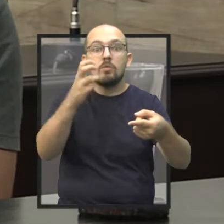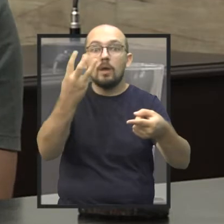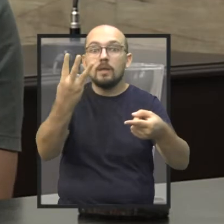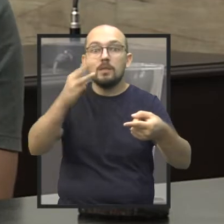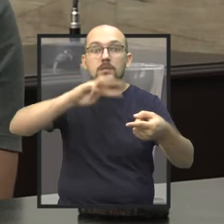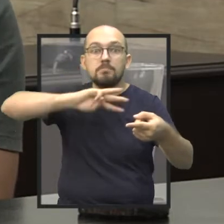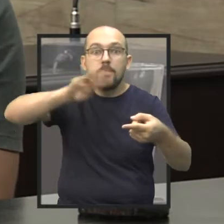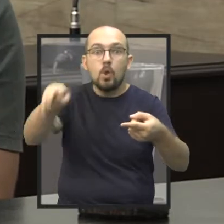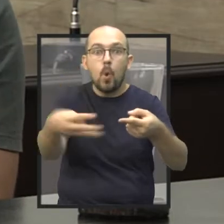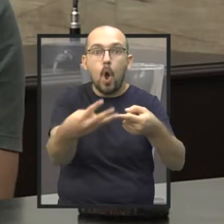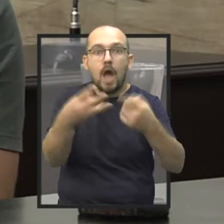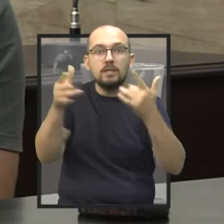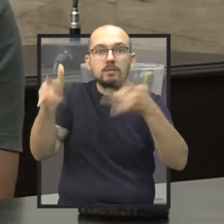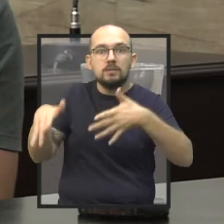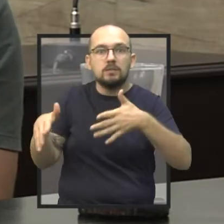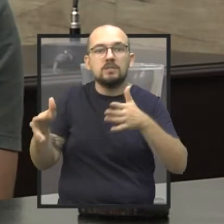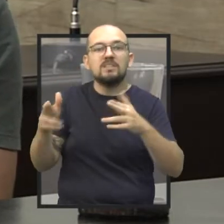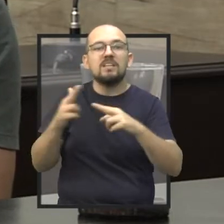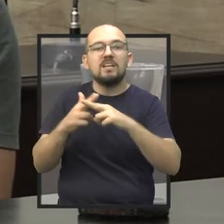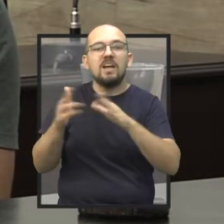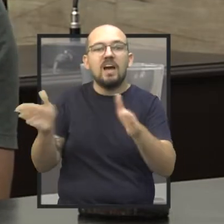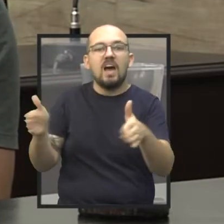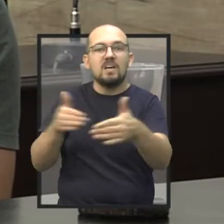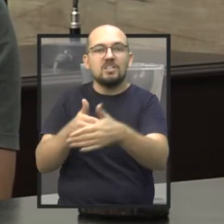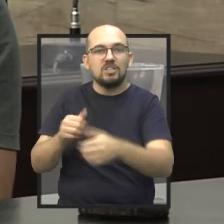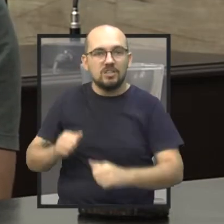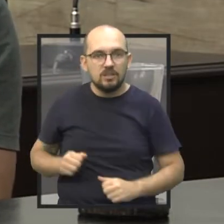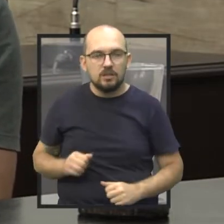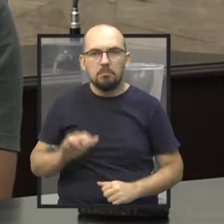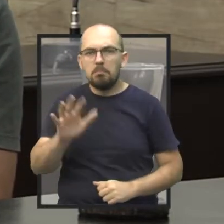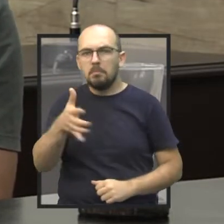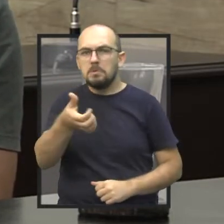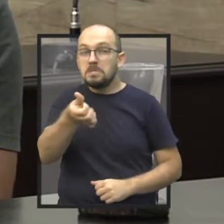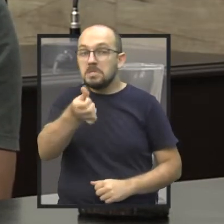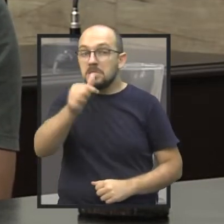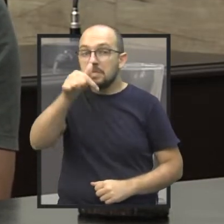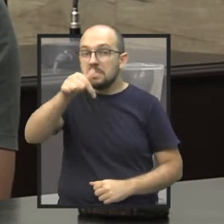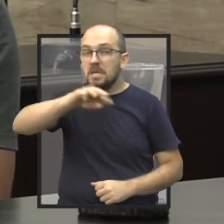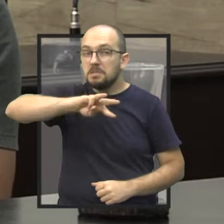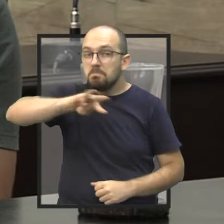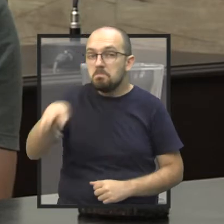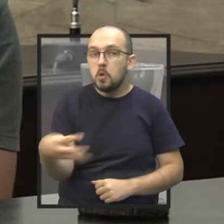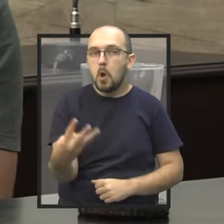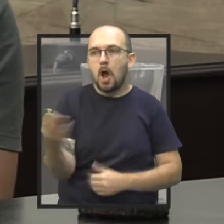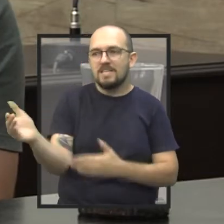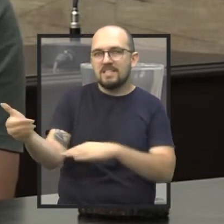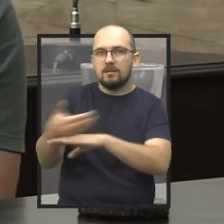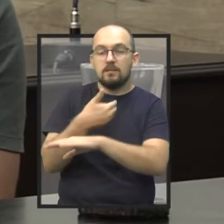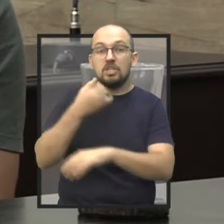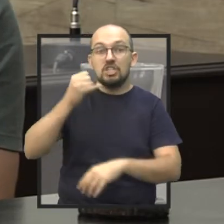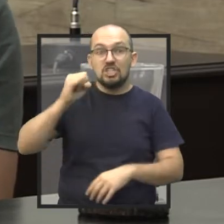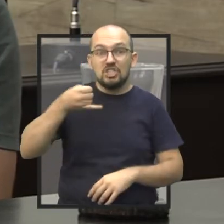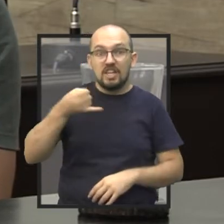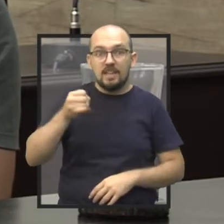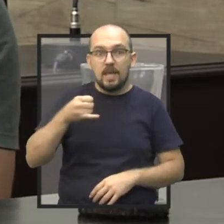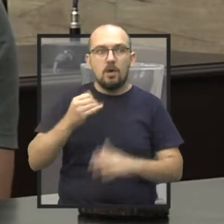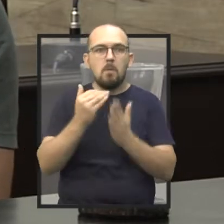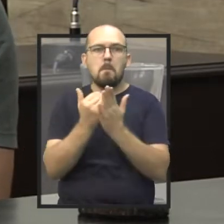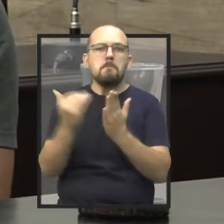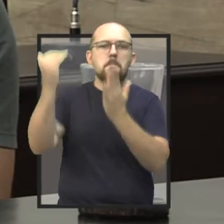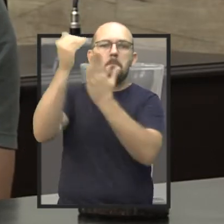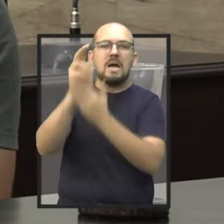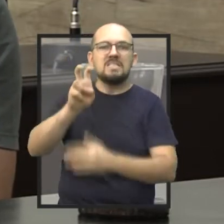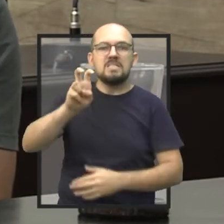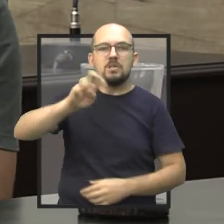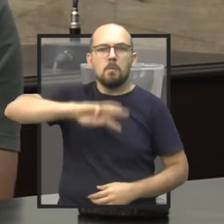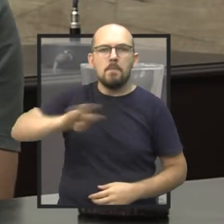em 1º de janeiro de 2022, há algo em torno de 67 milhões arrecadados. Só janeiro passou 5 milhões o previsto. Então,